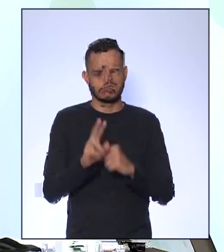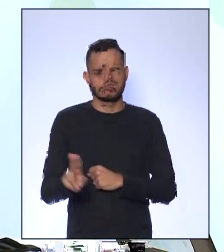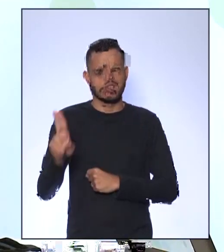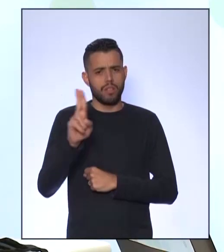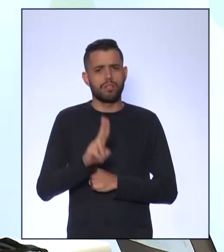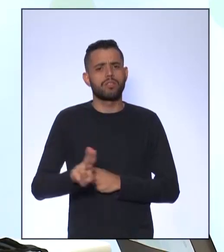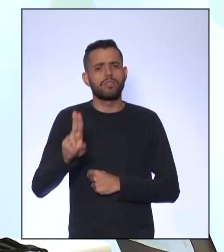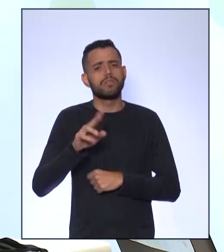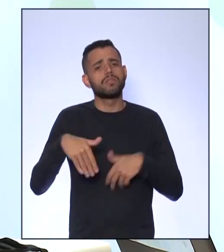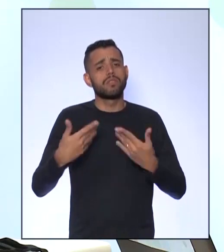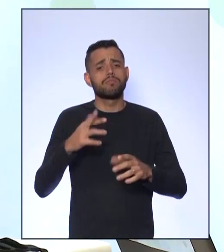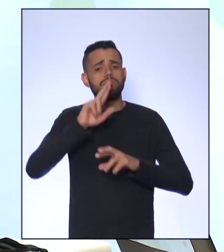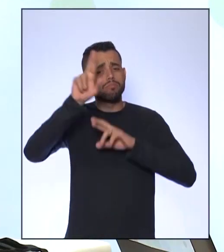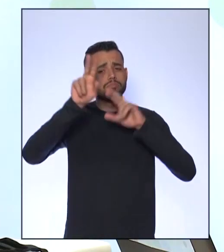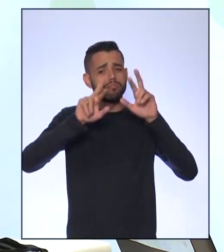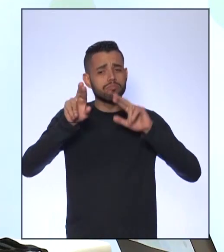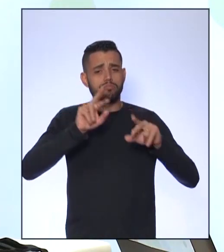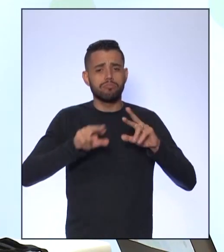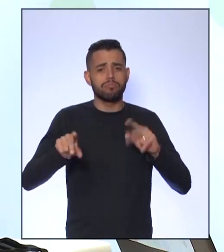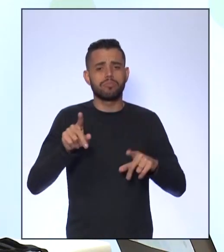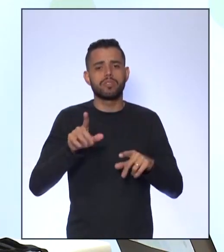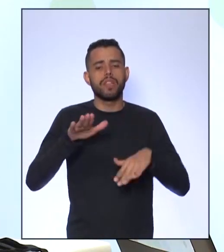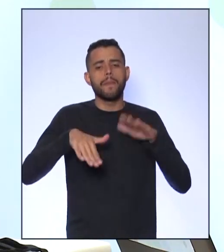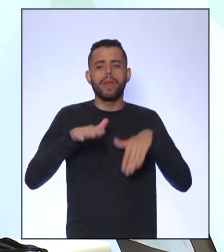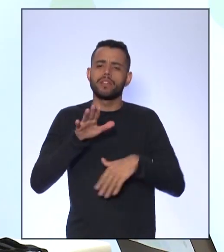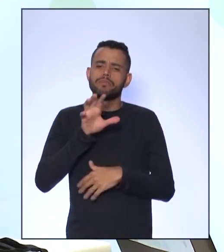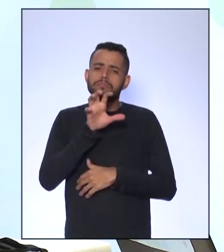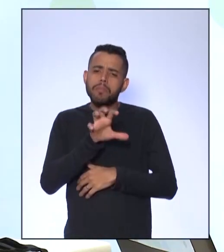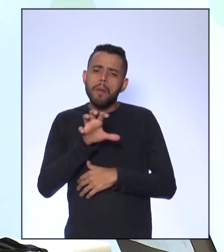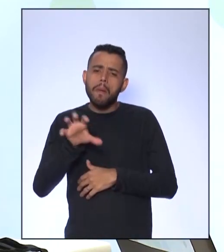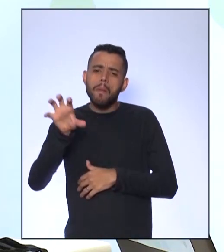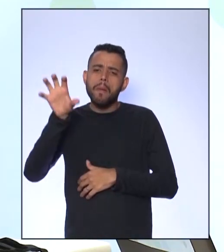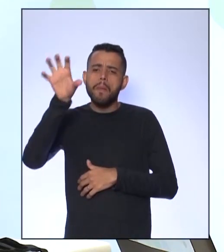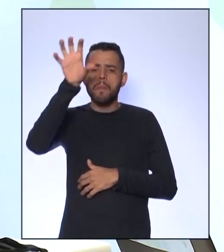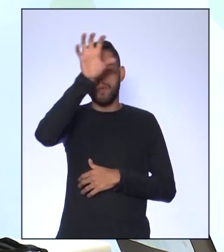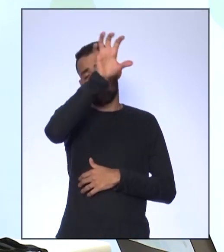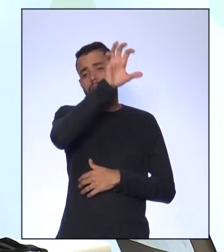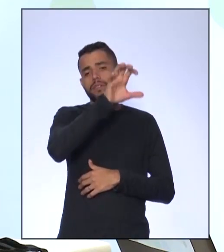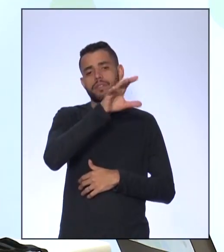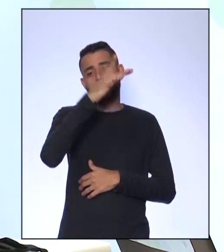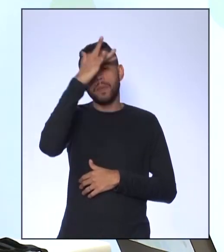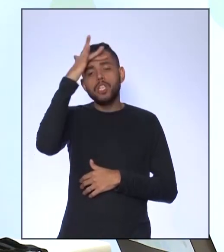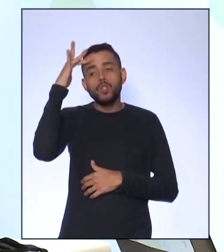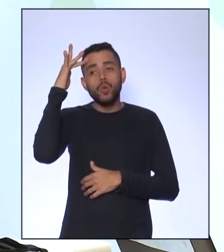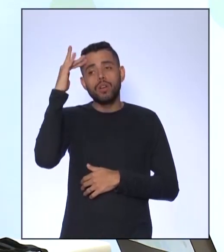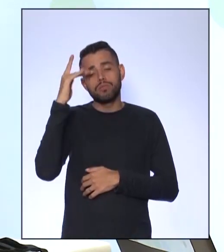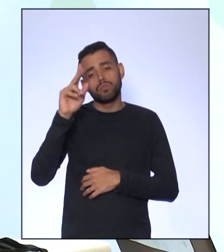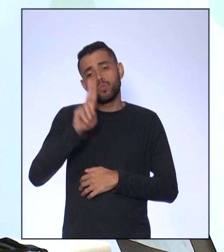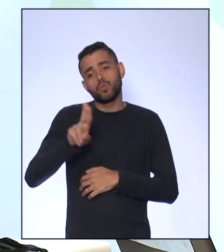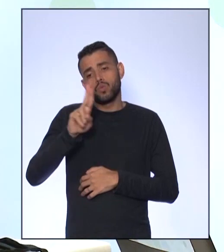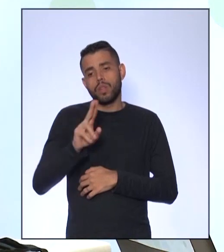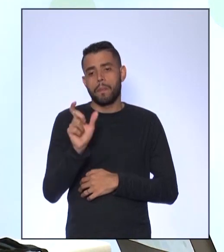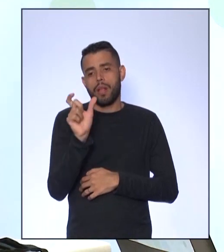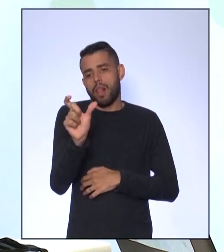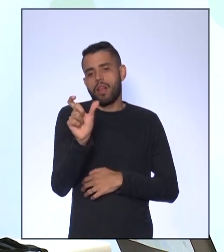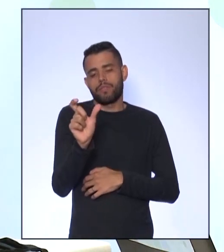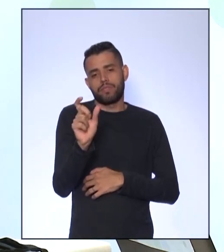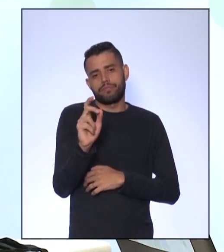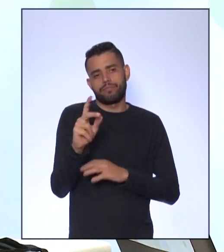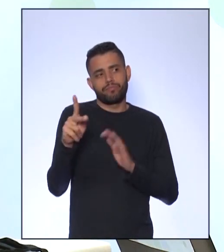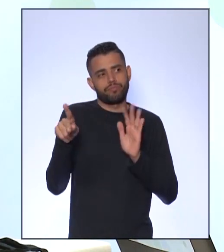essas variações nós chamamos de variações geográficas. Dependendo do local, a pessoa fala e usa a palavra de uma certa